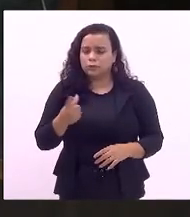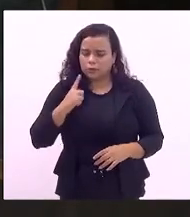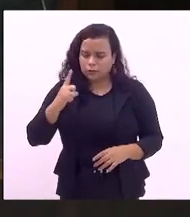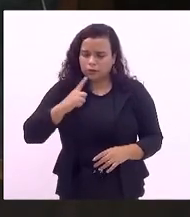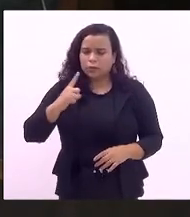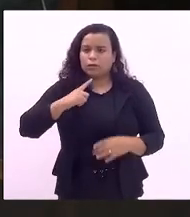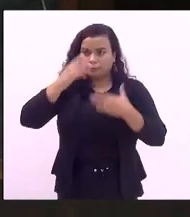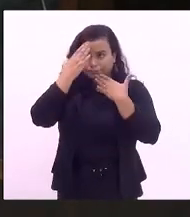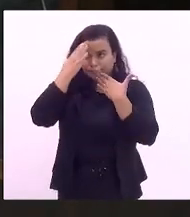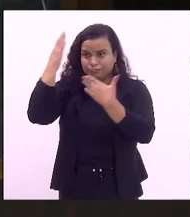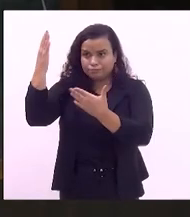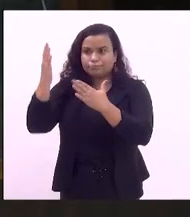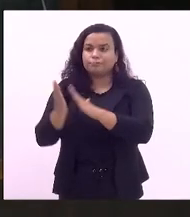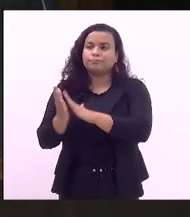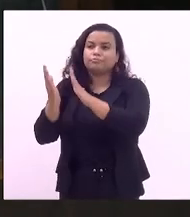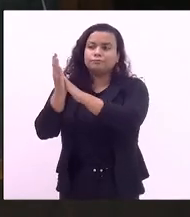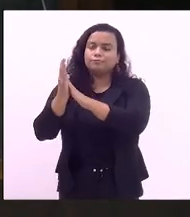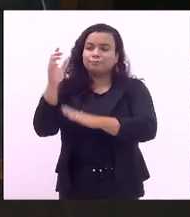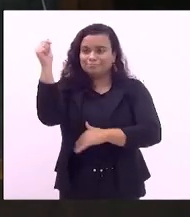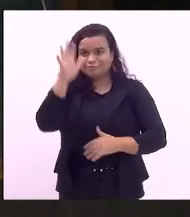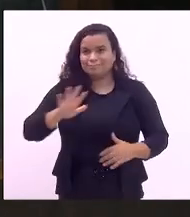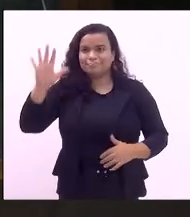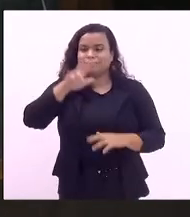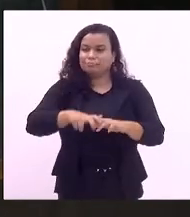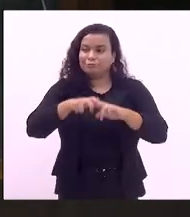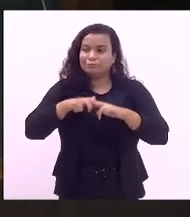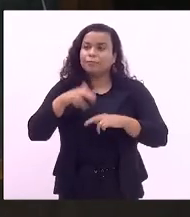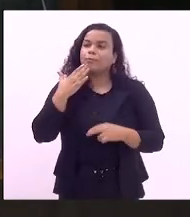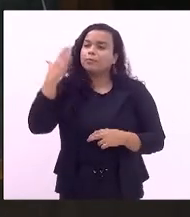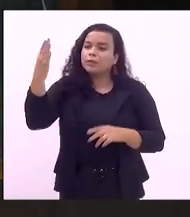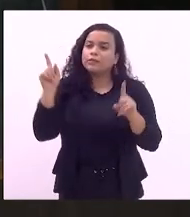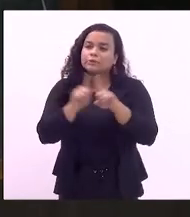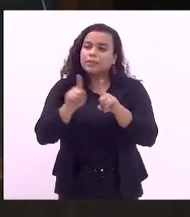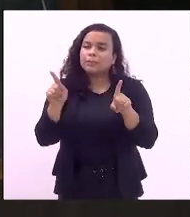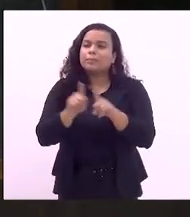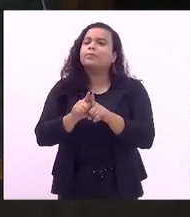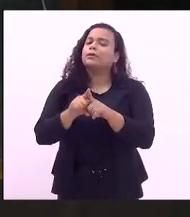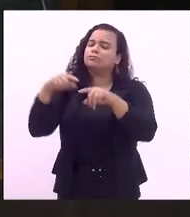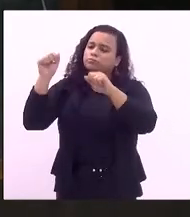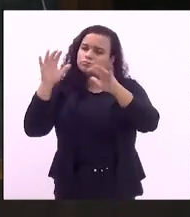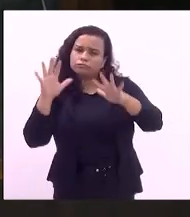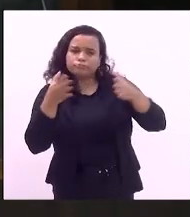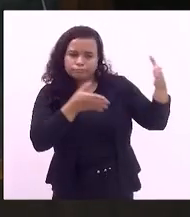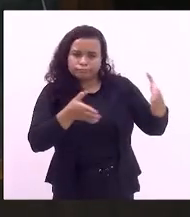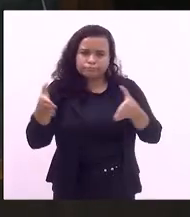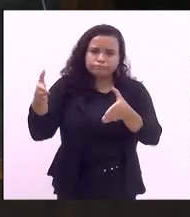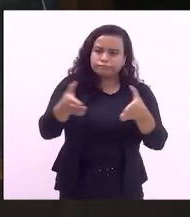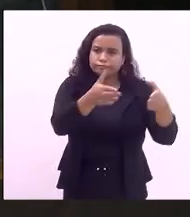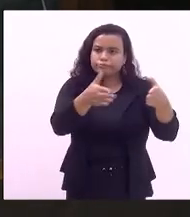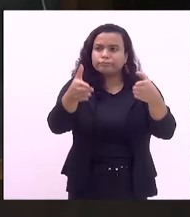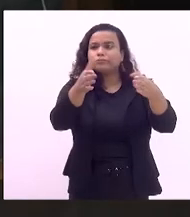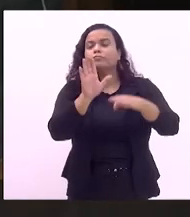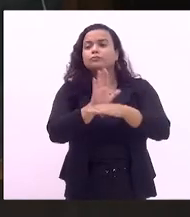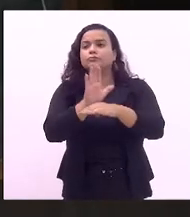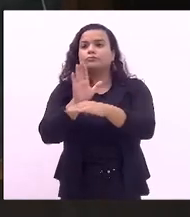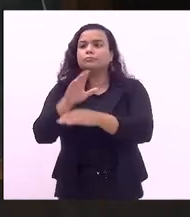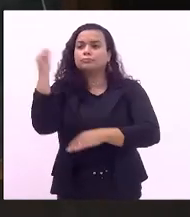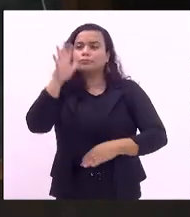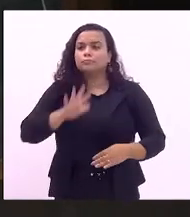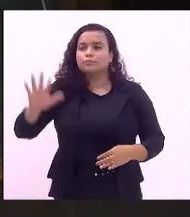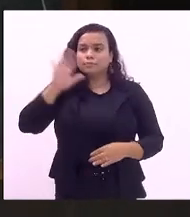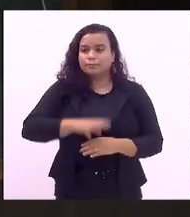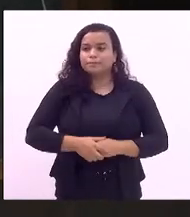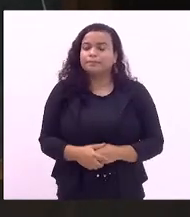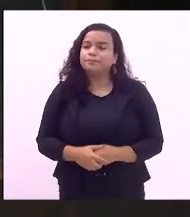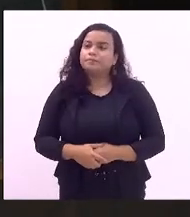ô pai pela nossa nação e Te pedimos a Deus que tu estejas na direção neste momento da nossa nação